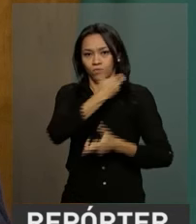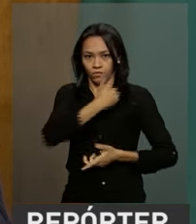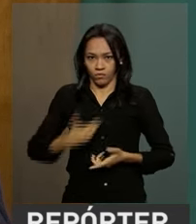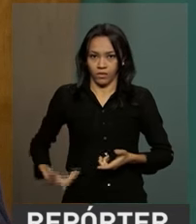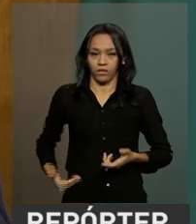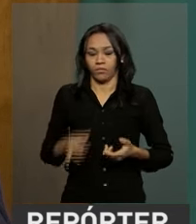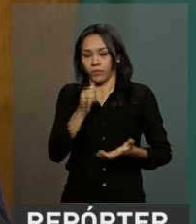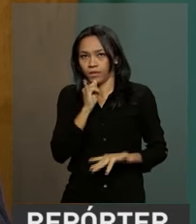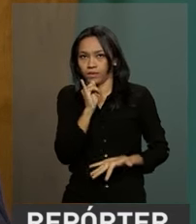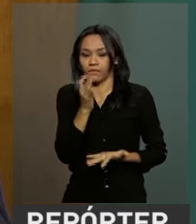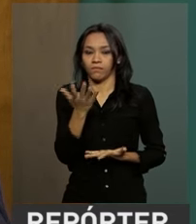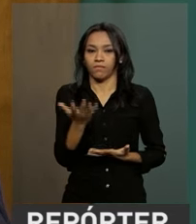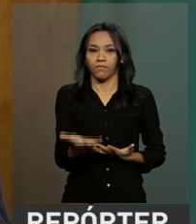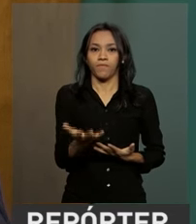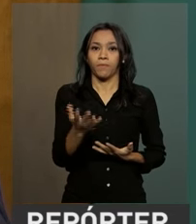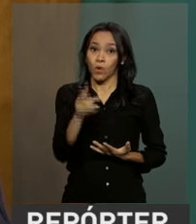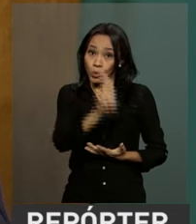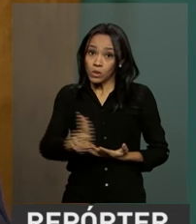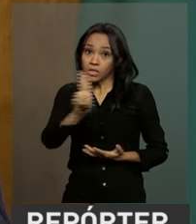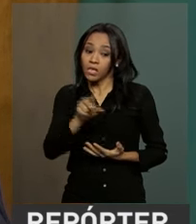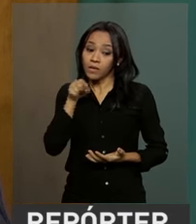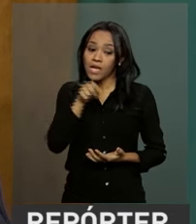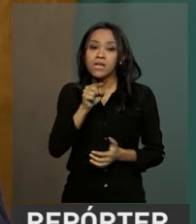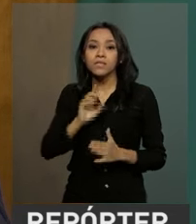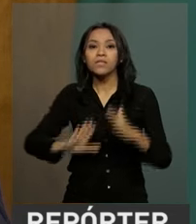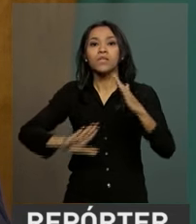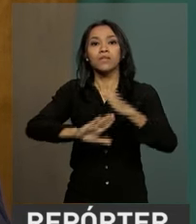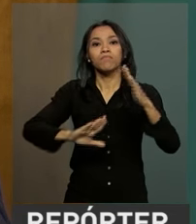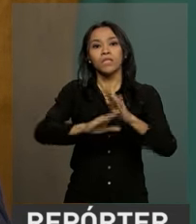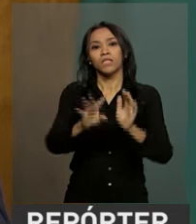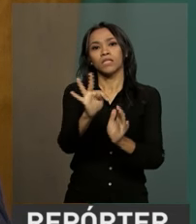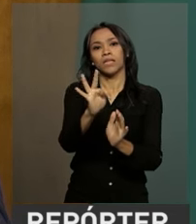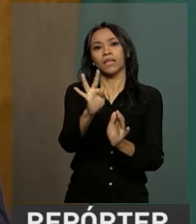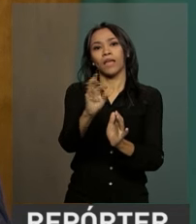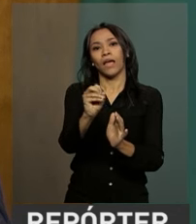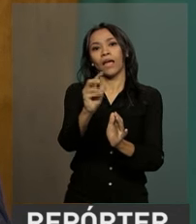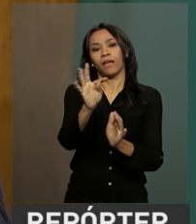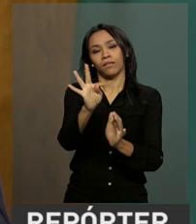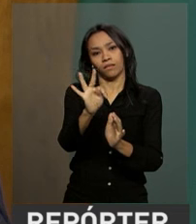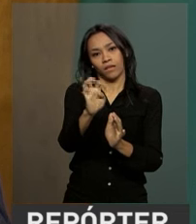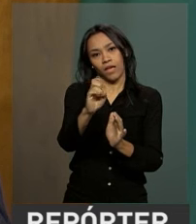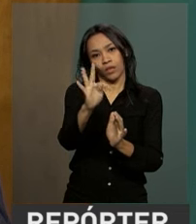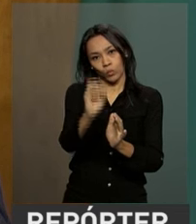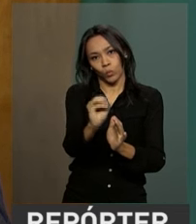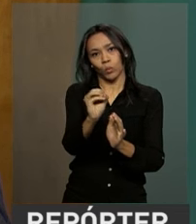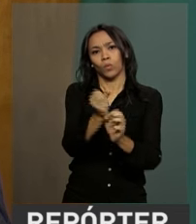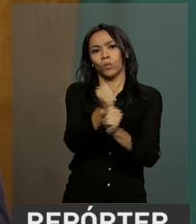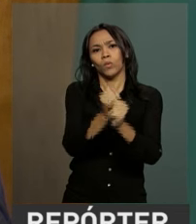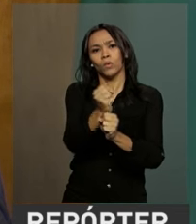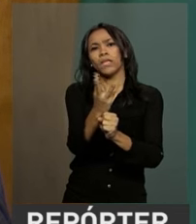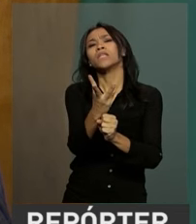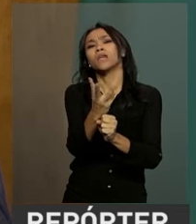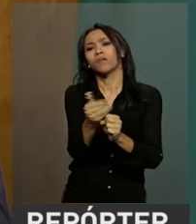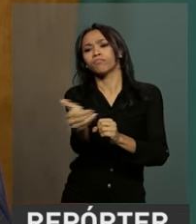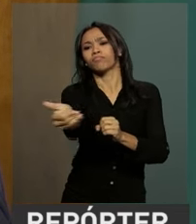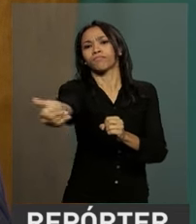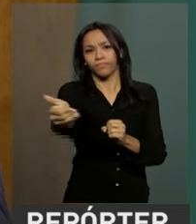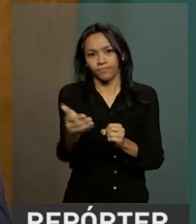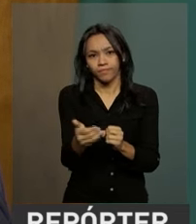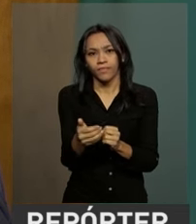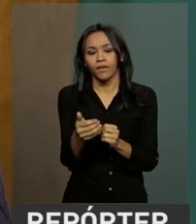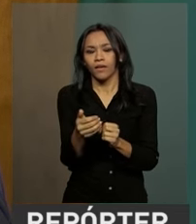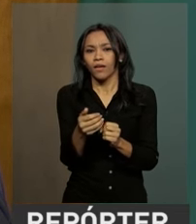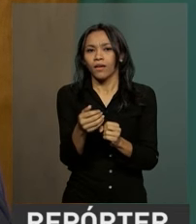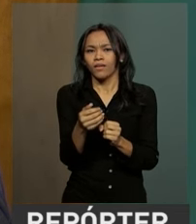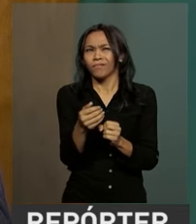aplicando-se este teto nos próximos 3 anos, nós teremos pela primeira vez,